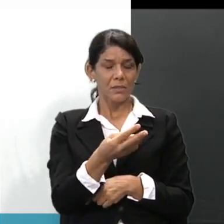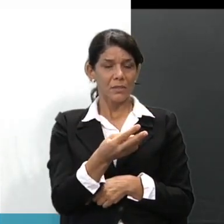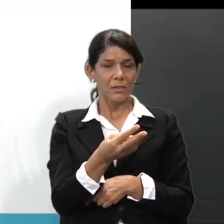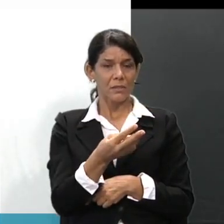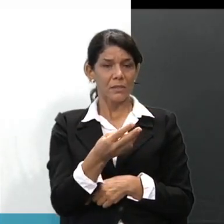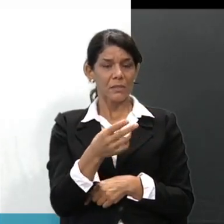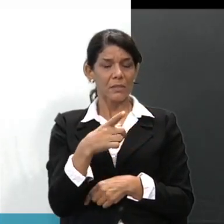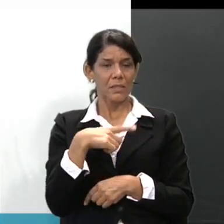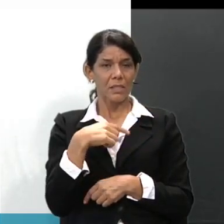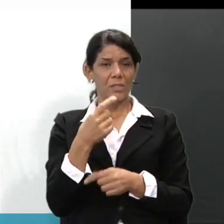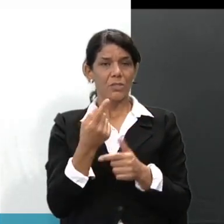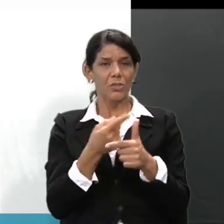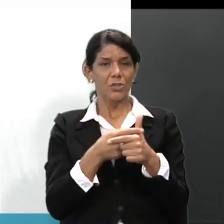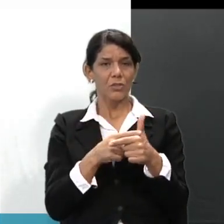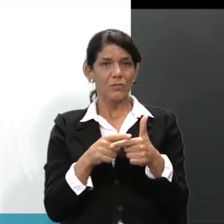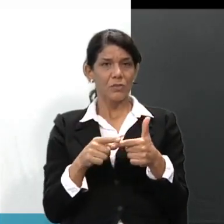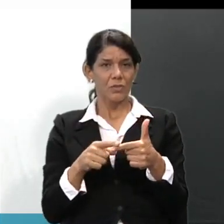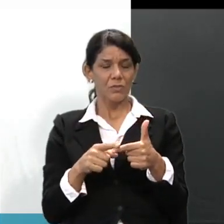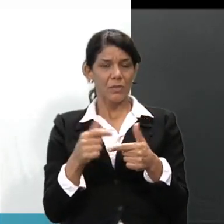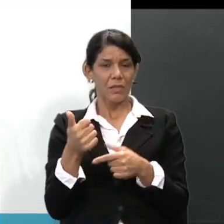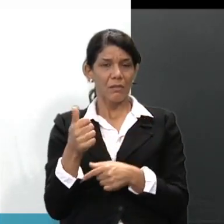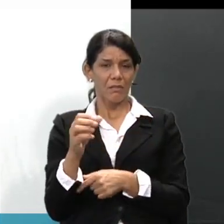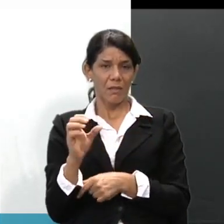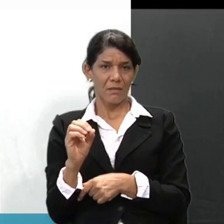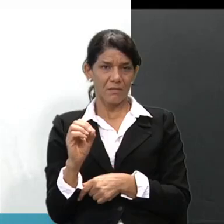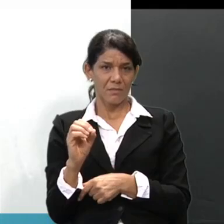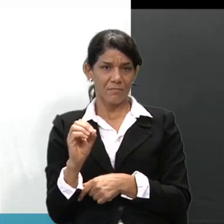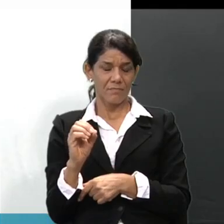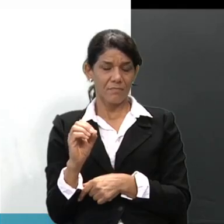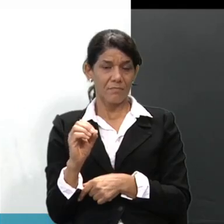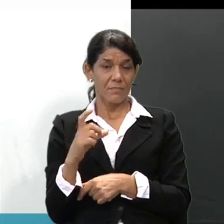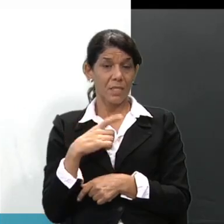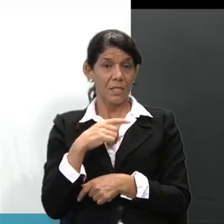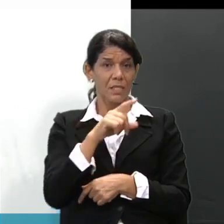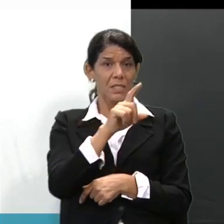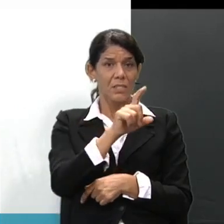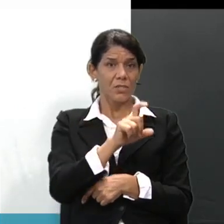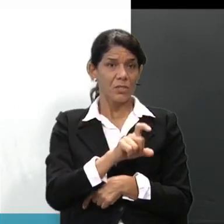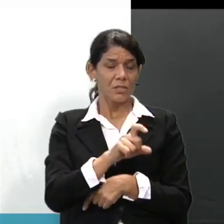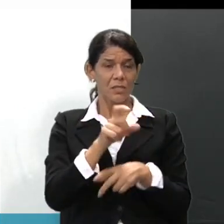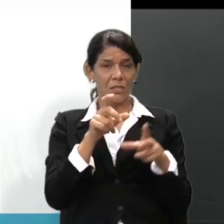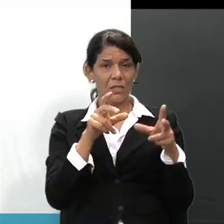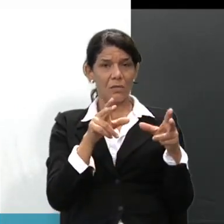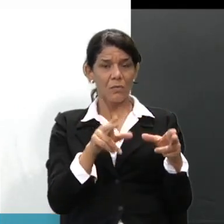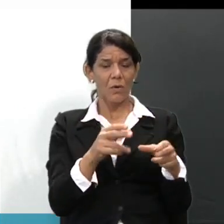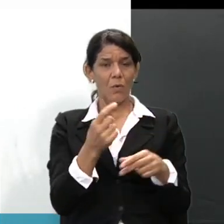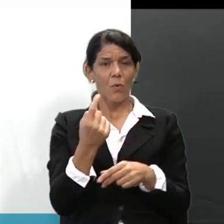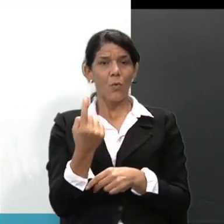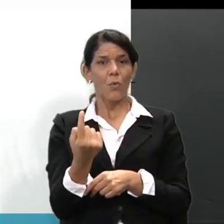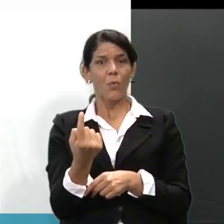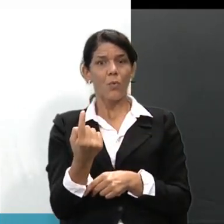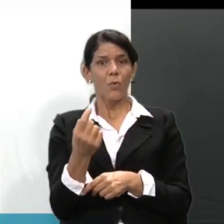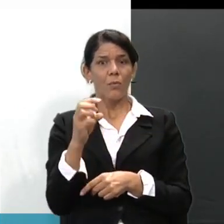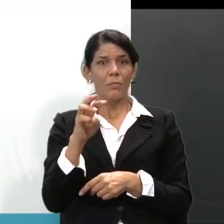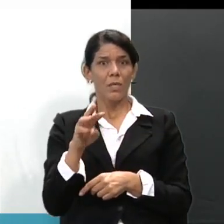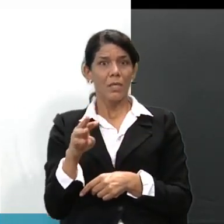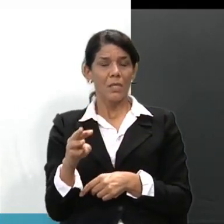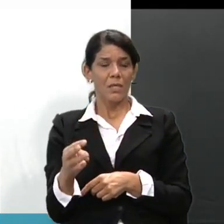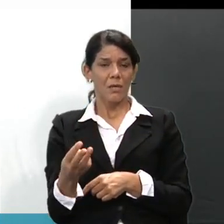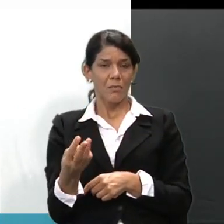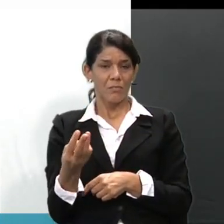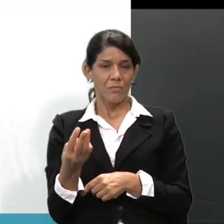devem ser divididos em 10. Temos que x é igual a 1 milhão